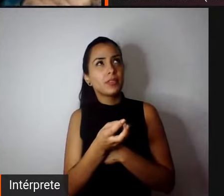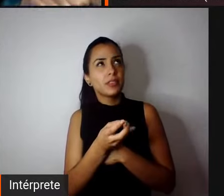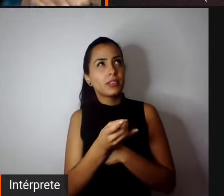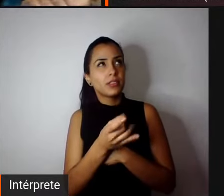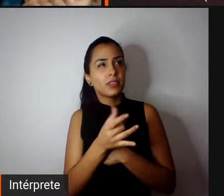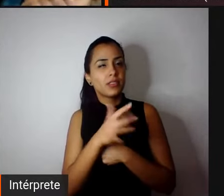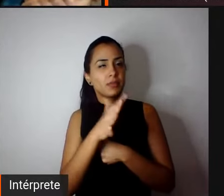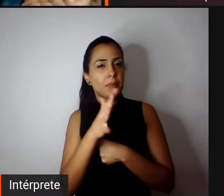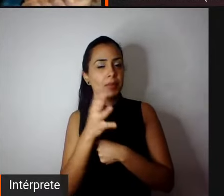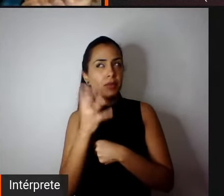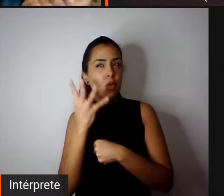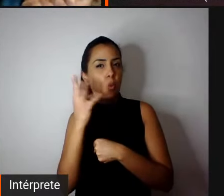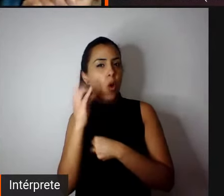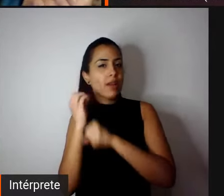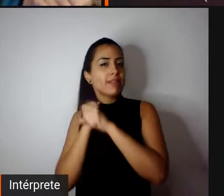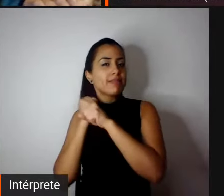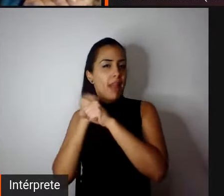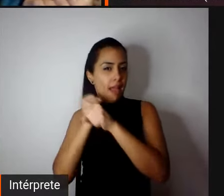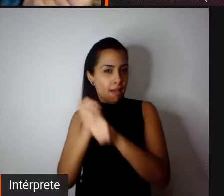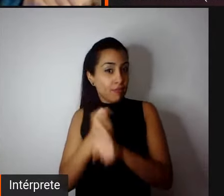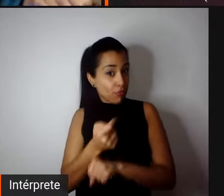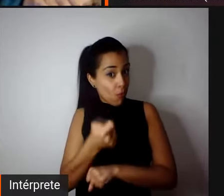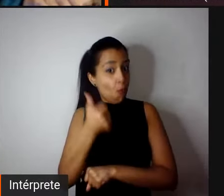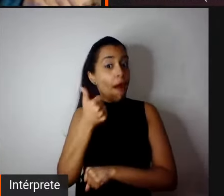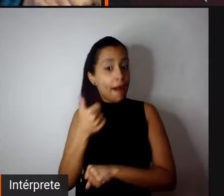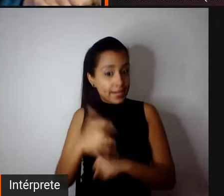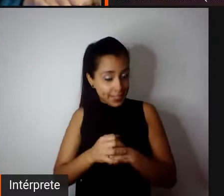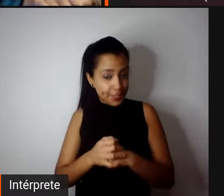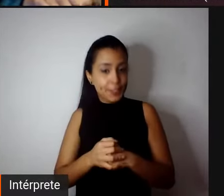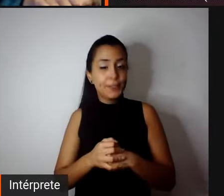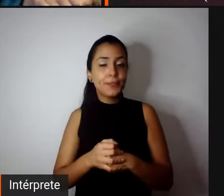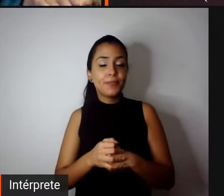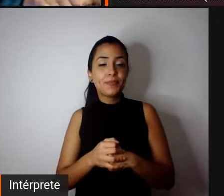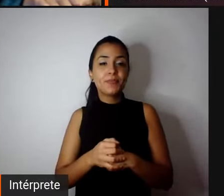40 anos quase, e